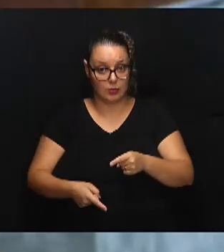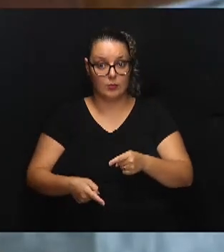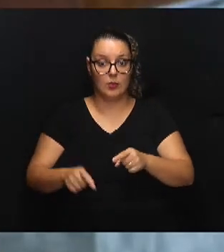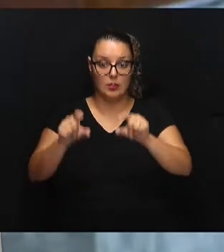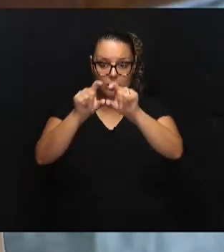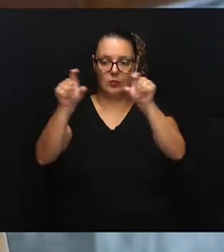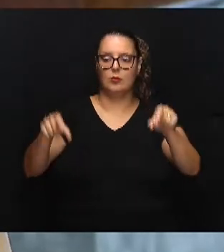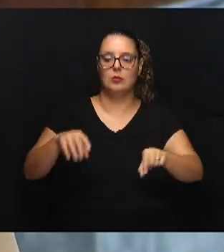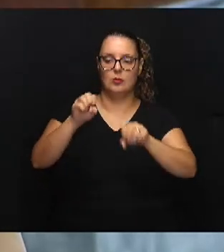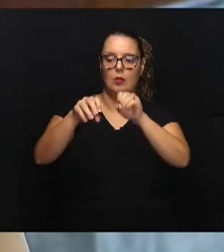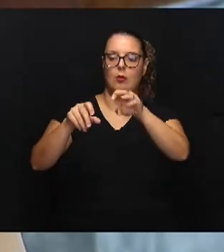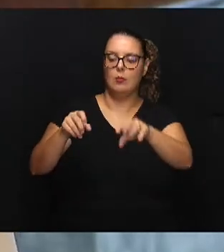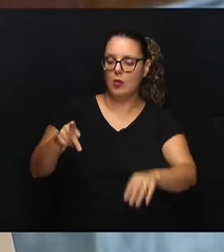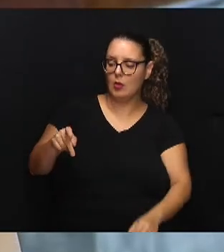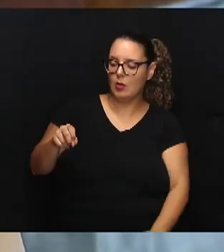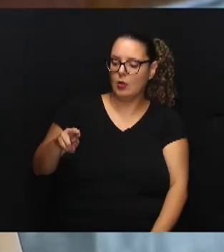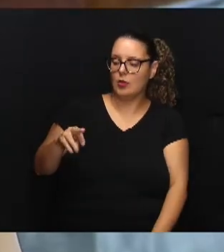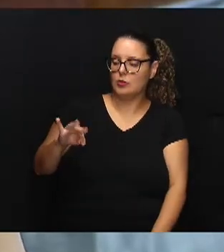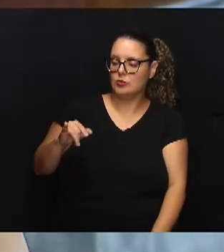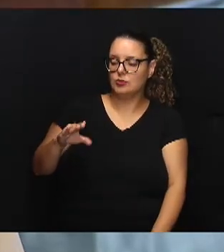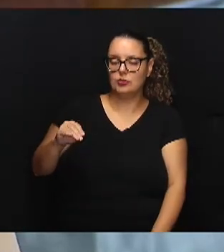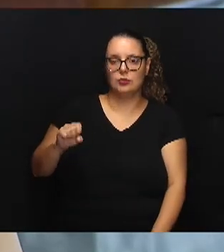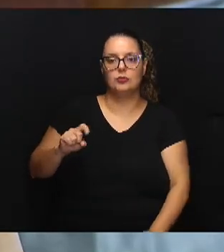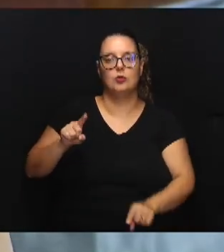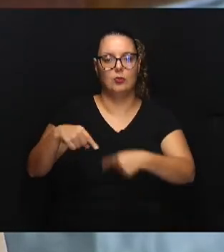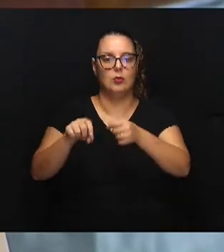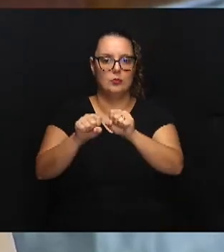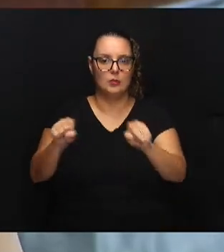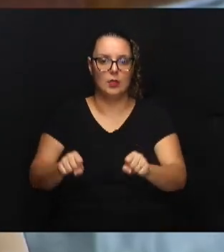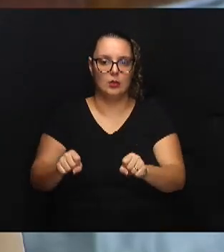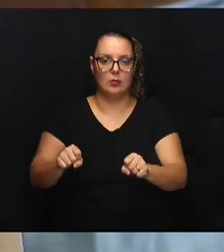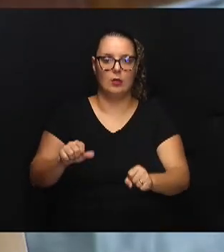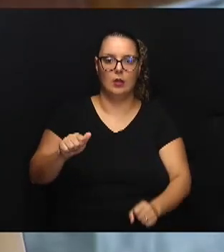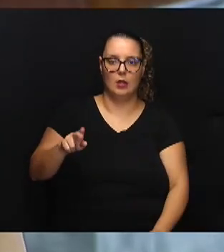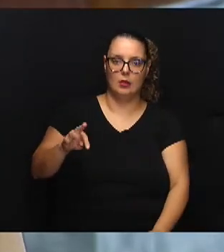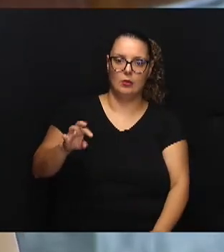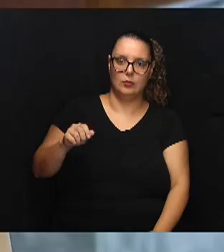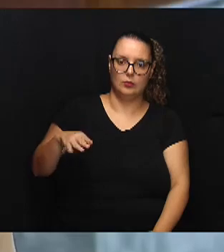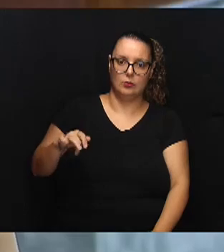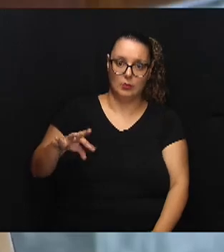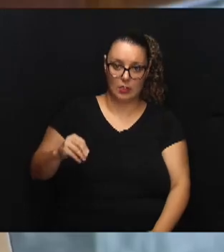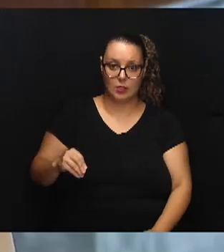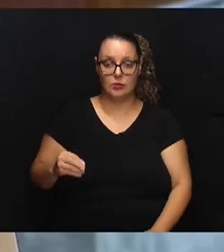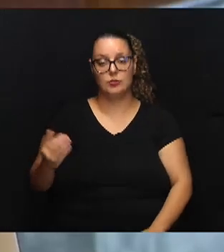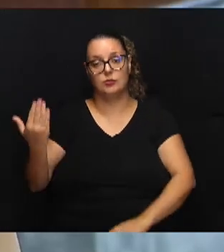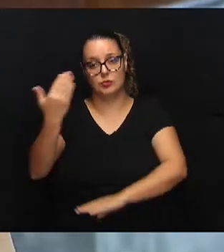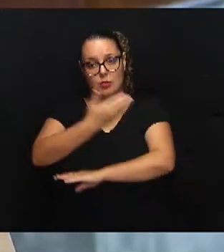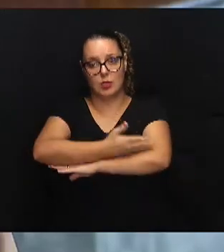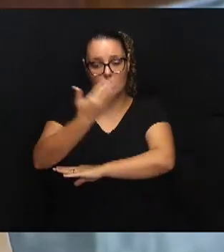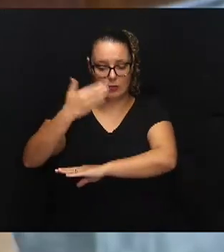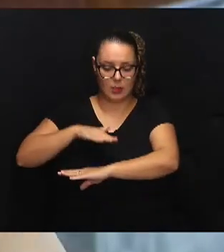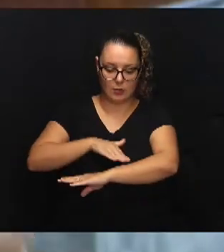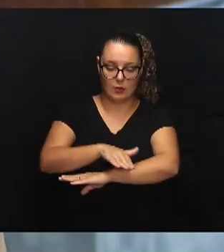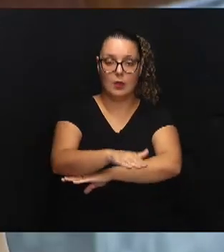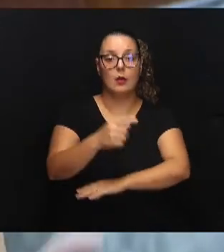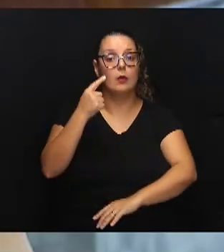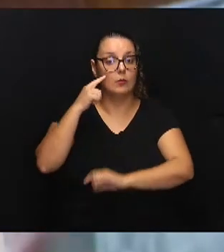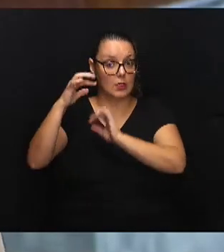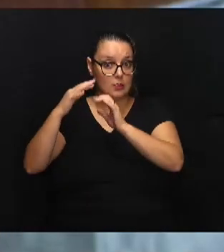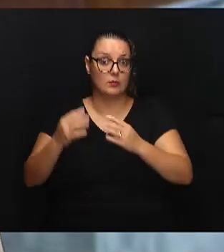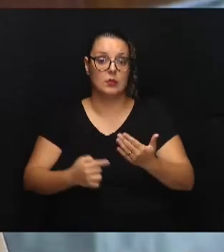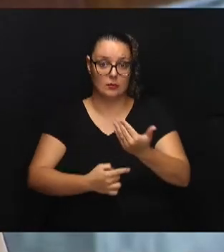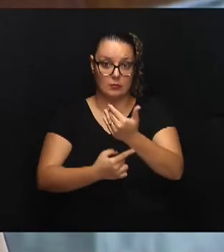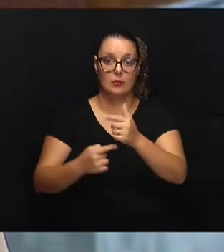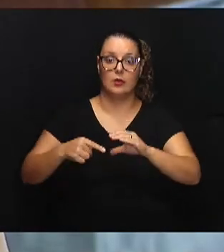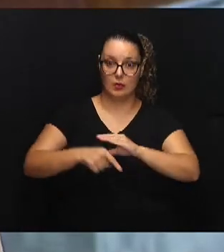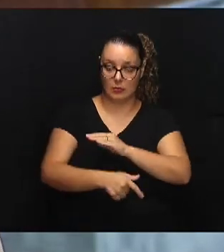instalação de pórticos ou outros sistemas de cobrança automático de pedágios, pensando que as tecnologias elas